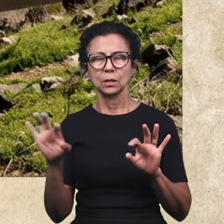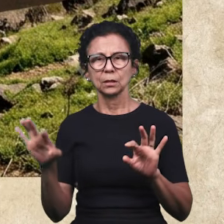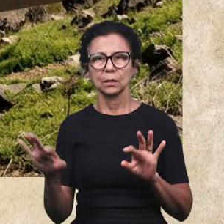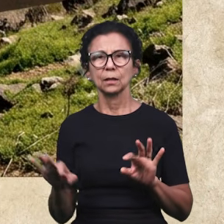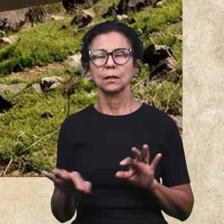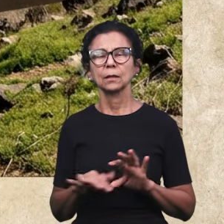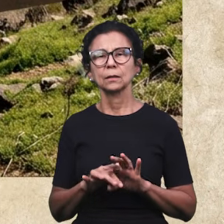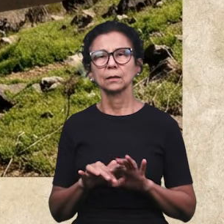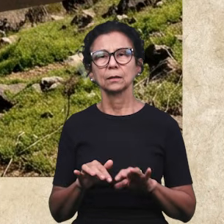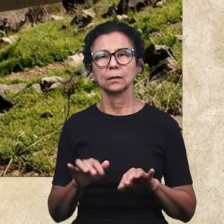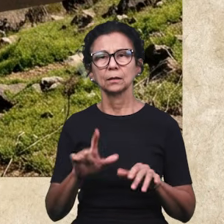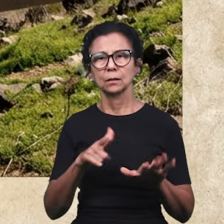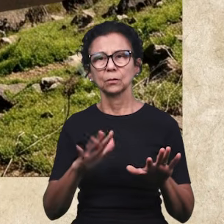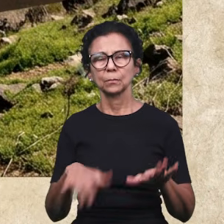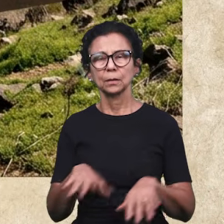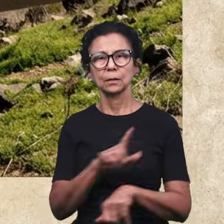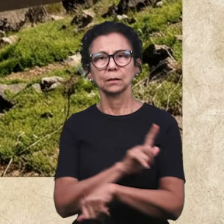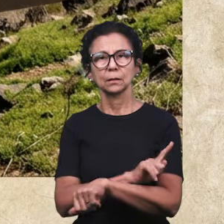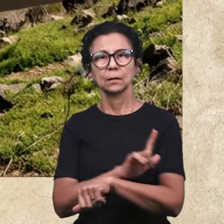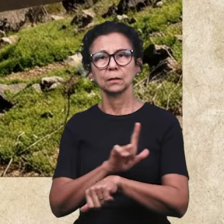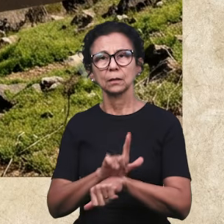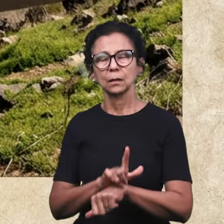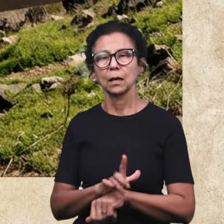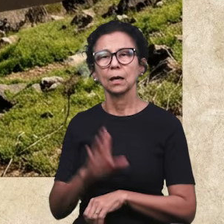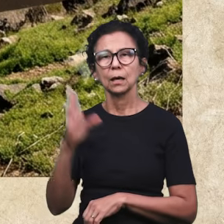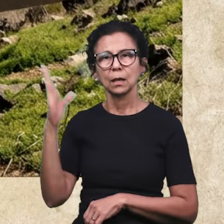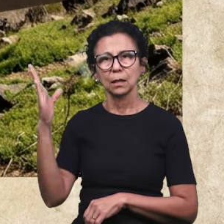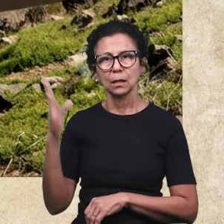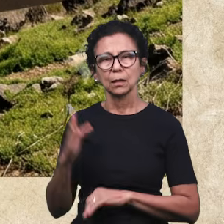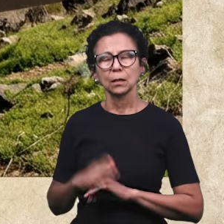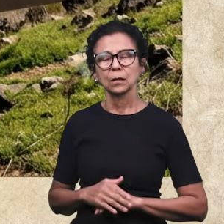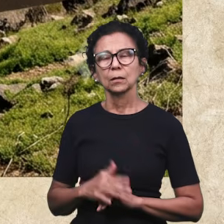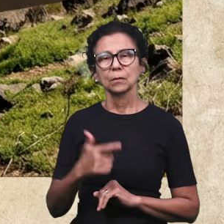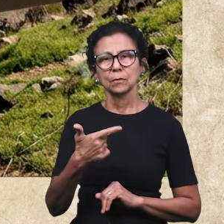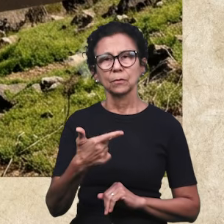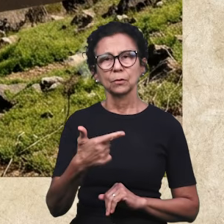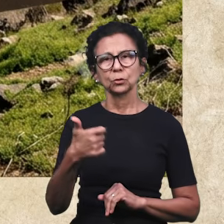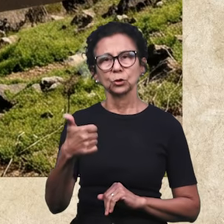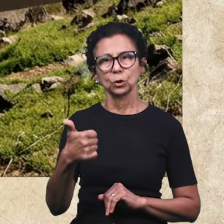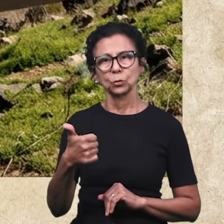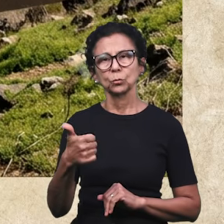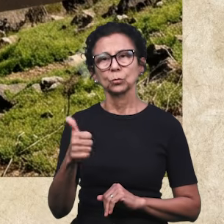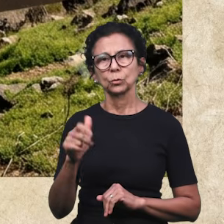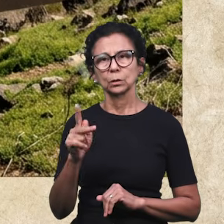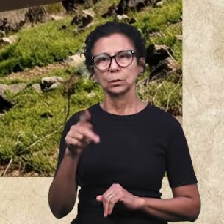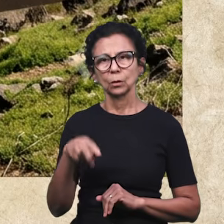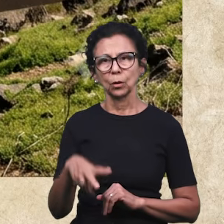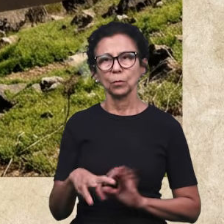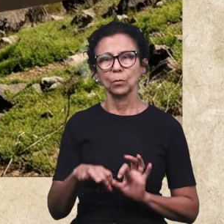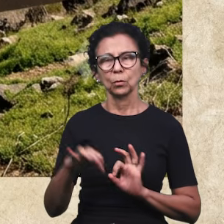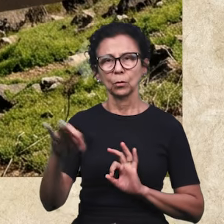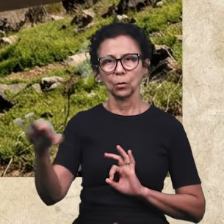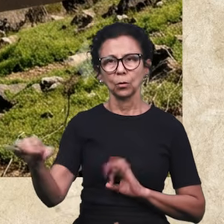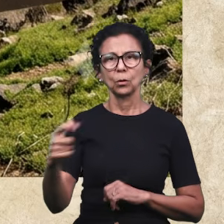de comprimento, 12 quilômetros de largura, ele é abaixo do nível do mar, não é?